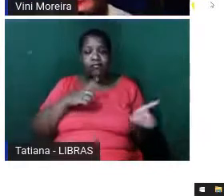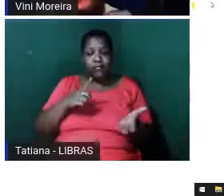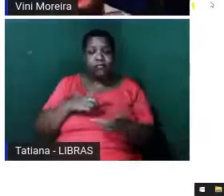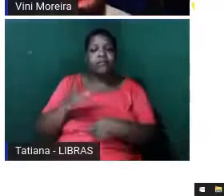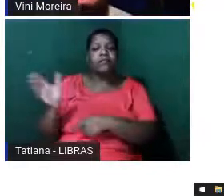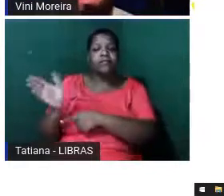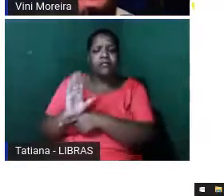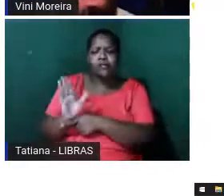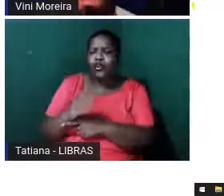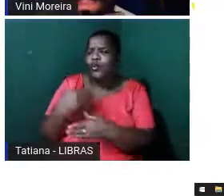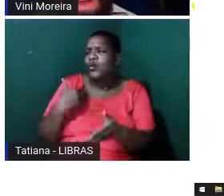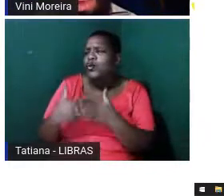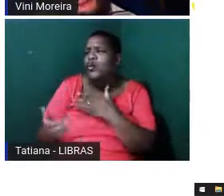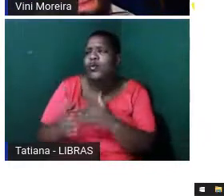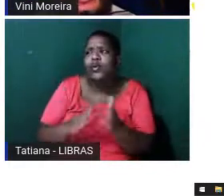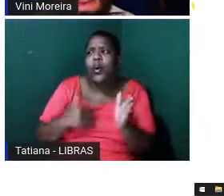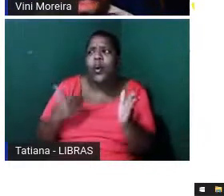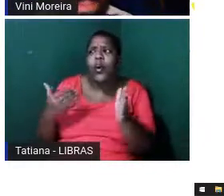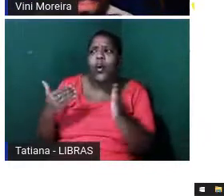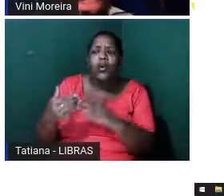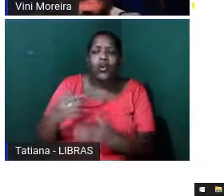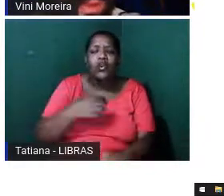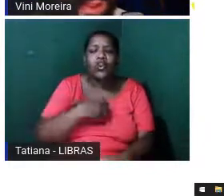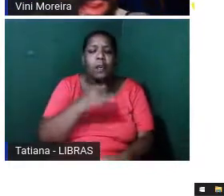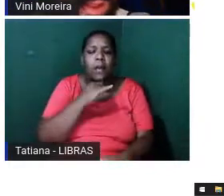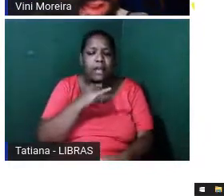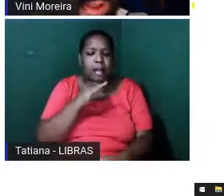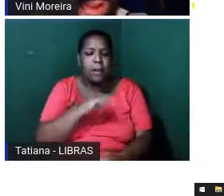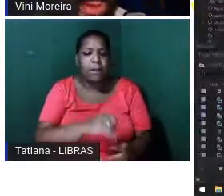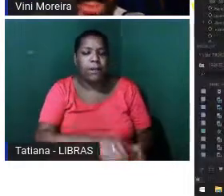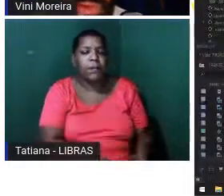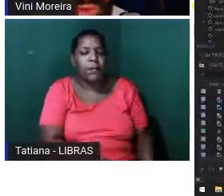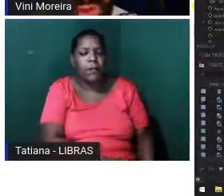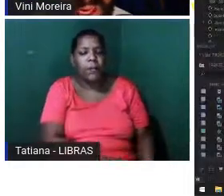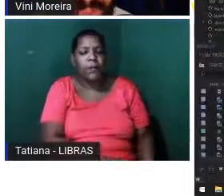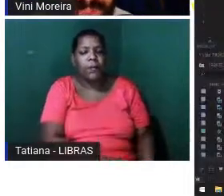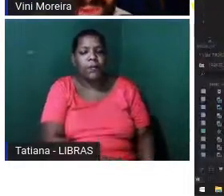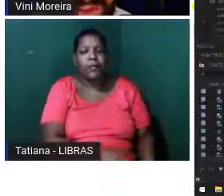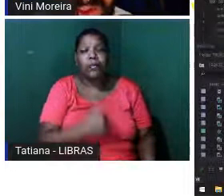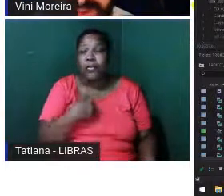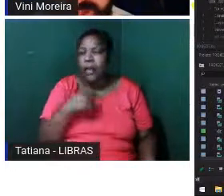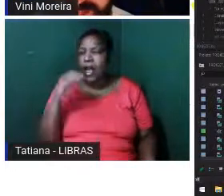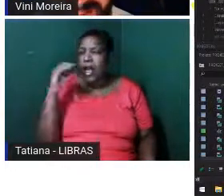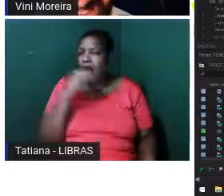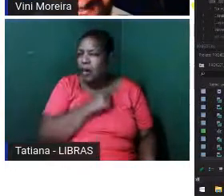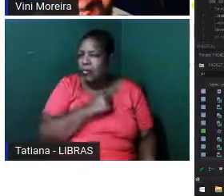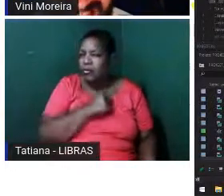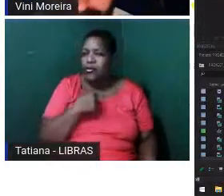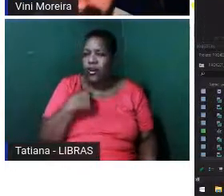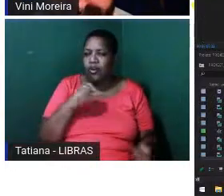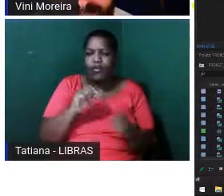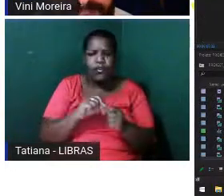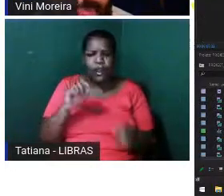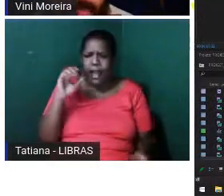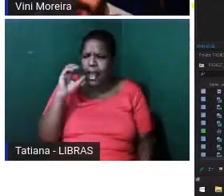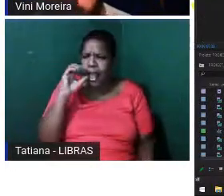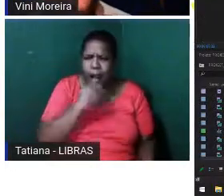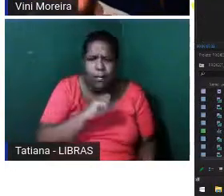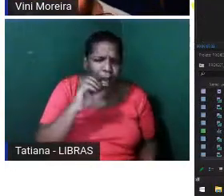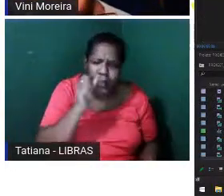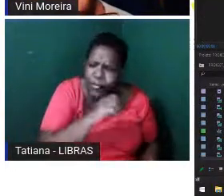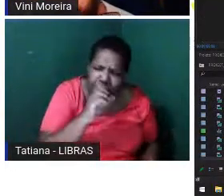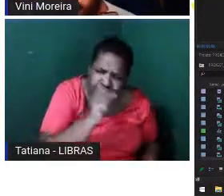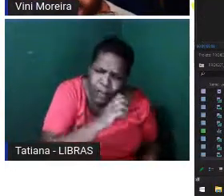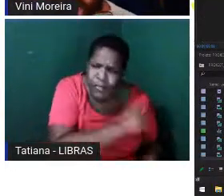de todo tipo para mostrar esse exemplo eu fiz hoje rapidinho assim rápido do